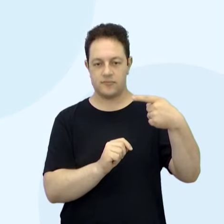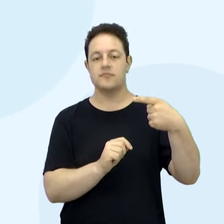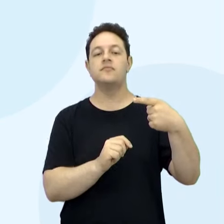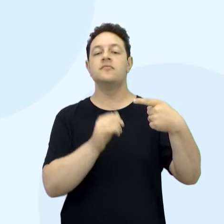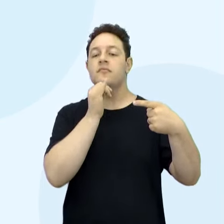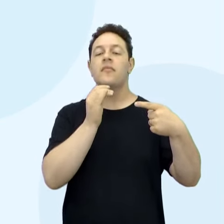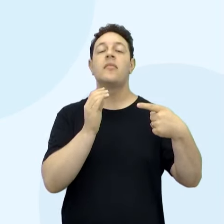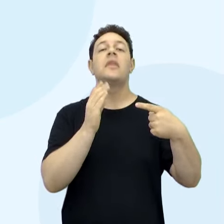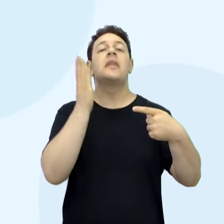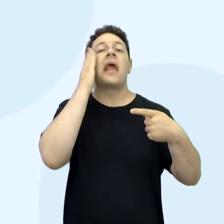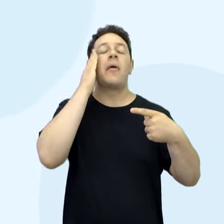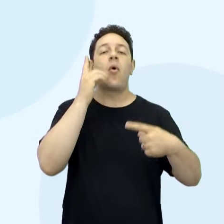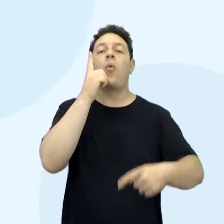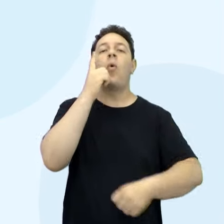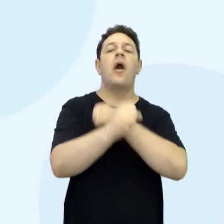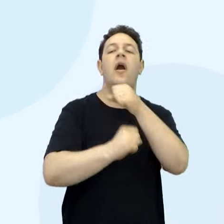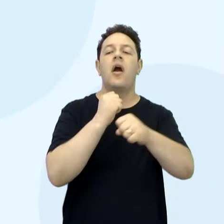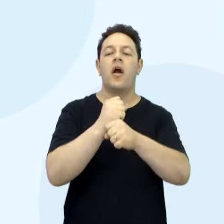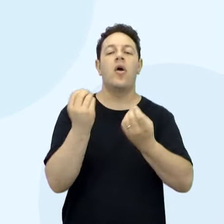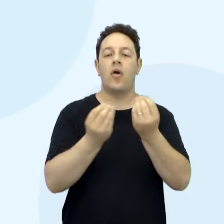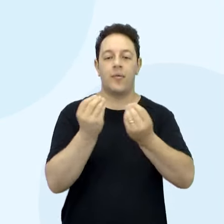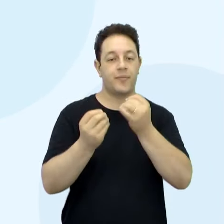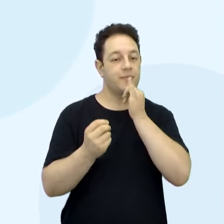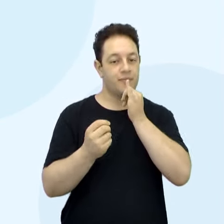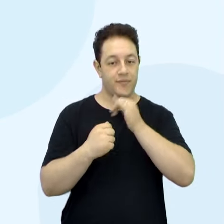custo anual? Eu vou pegar os